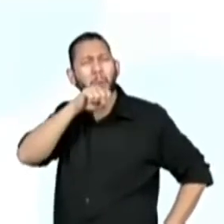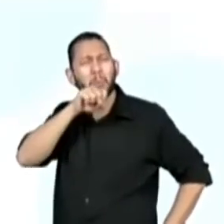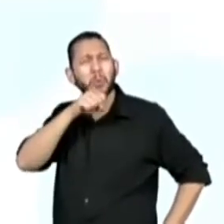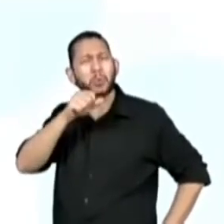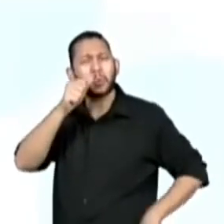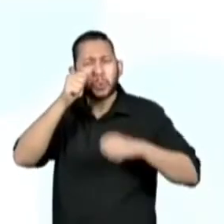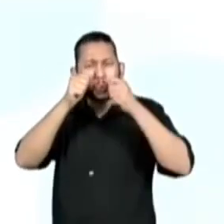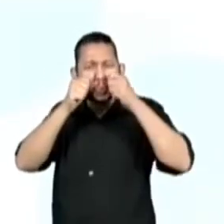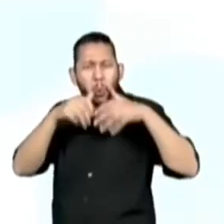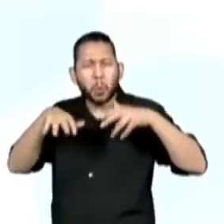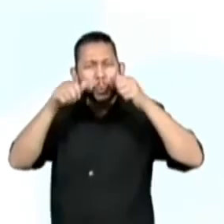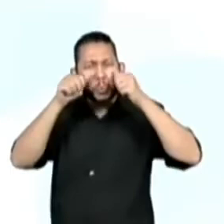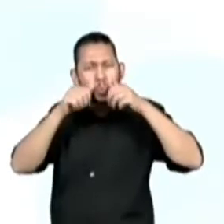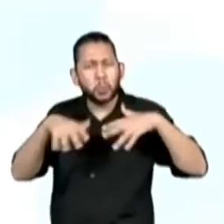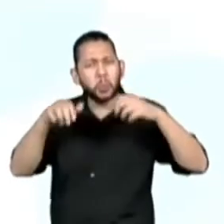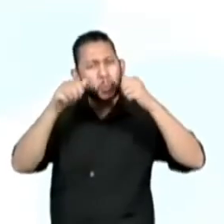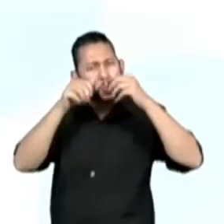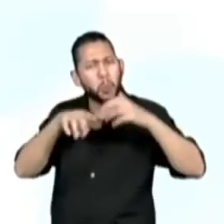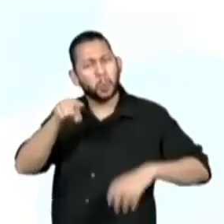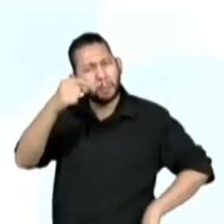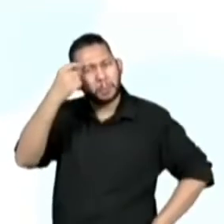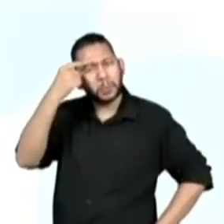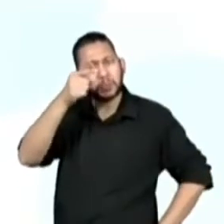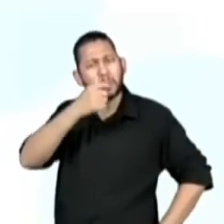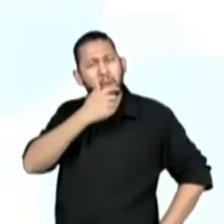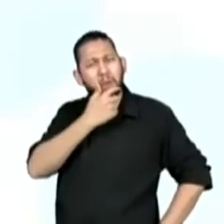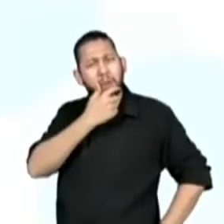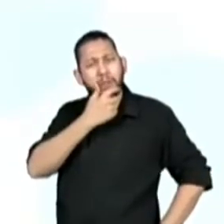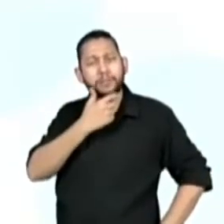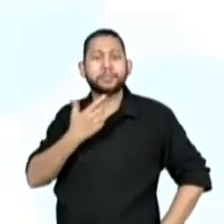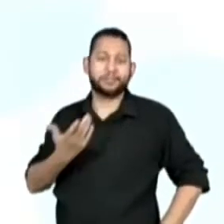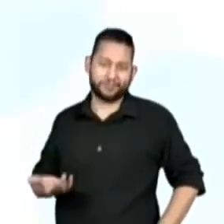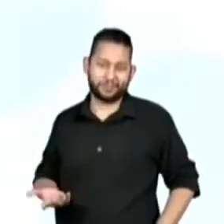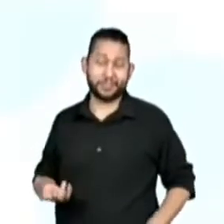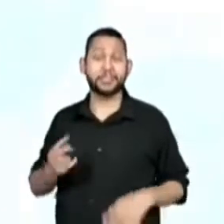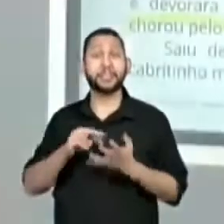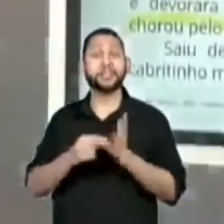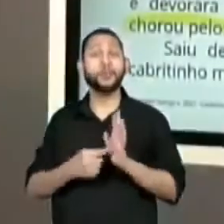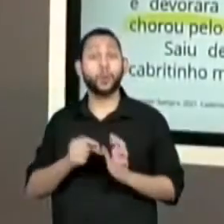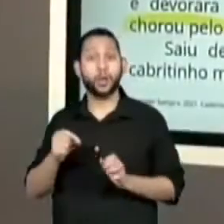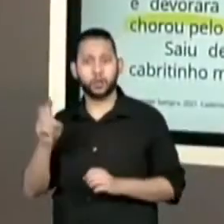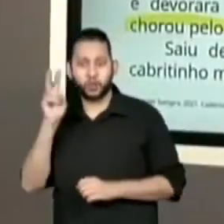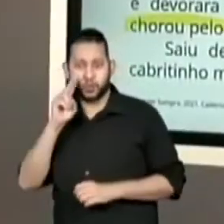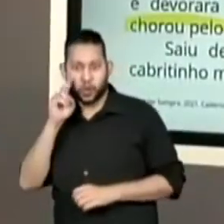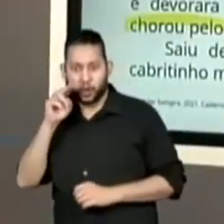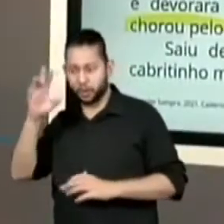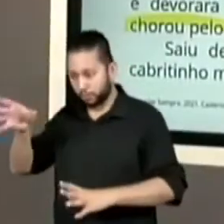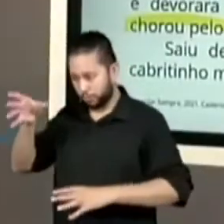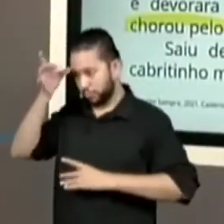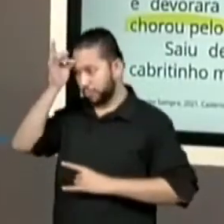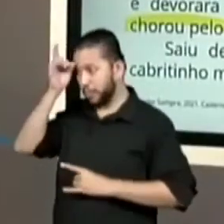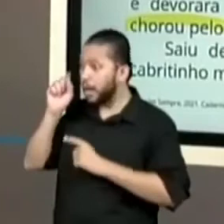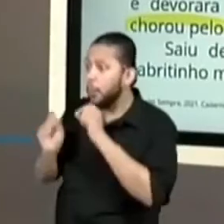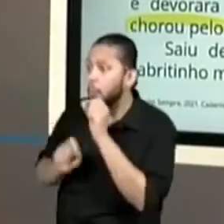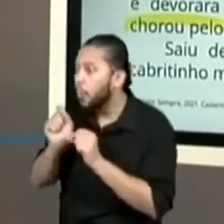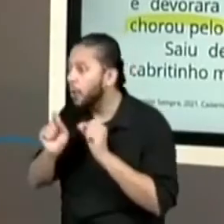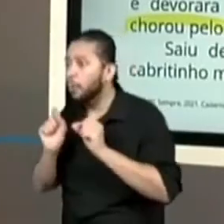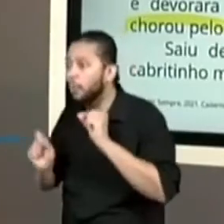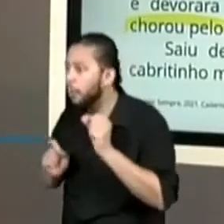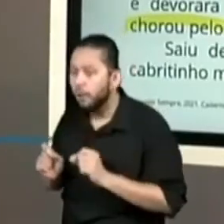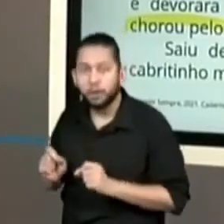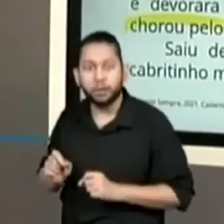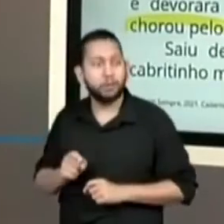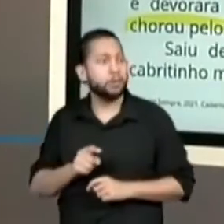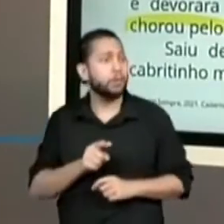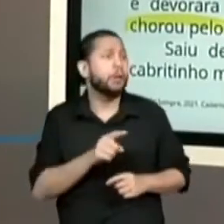Novamente aparece o recurso do narrador, chamando a atenção do leitor para participar da história. Porque